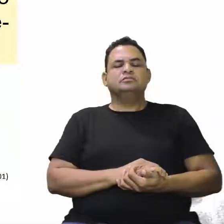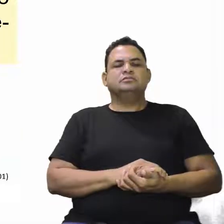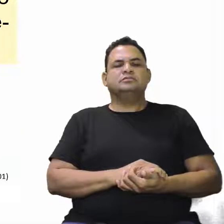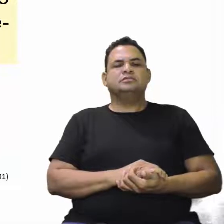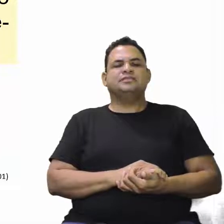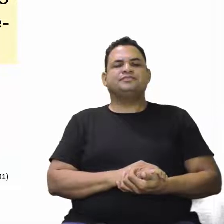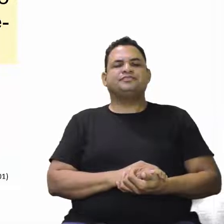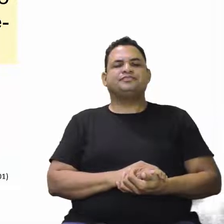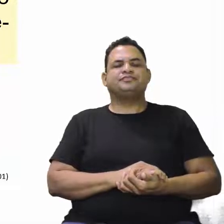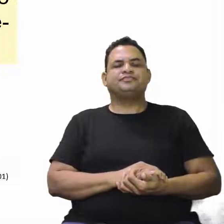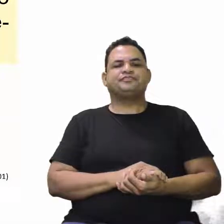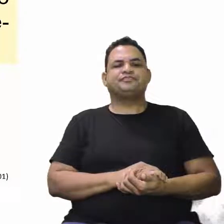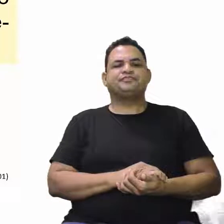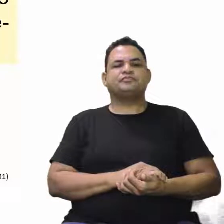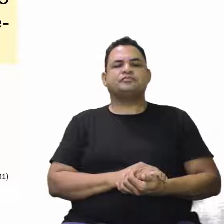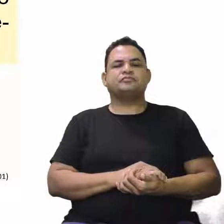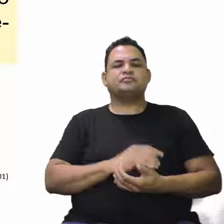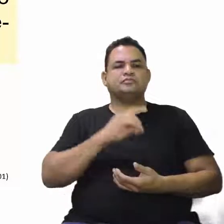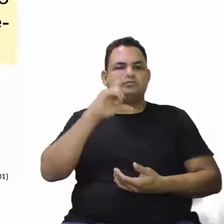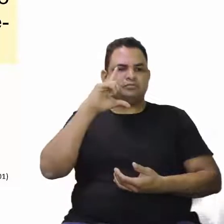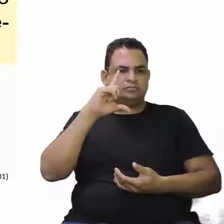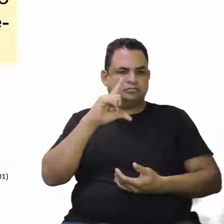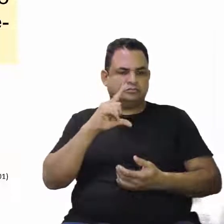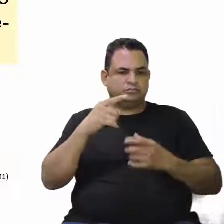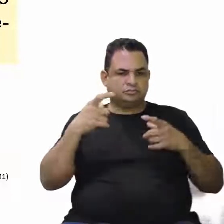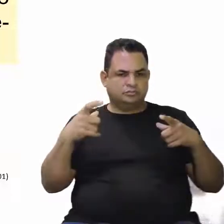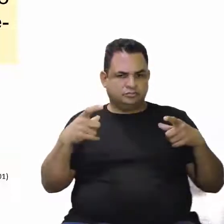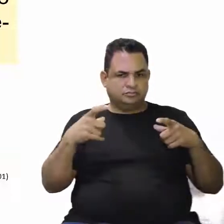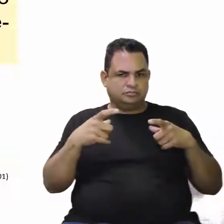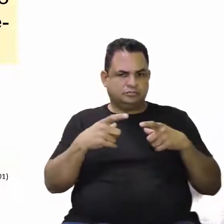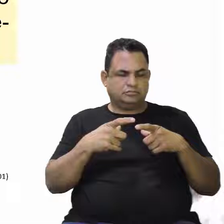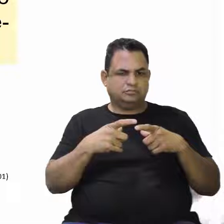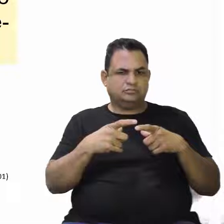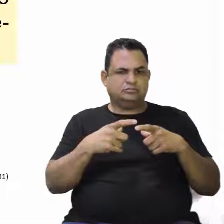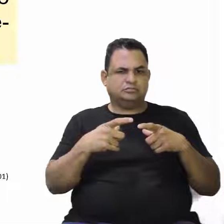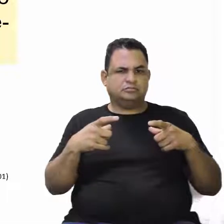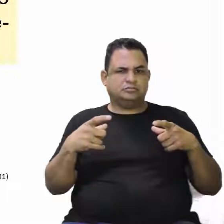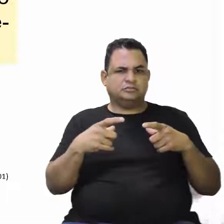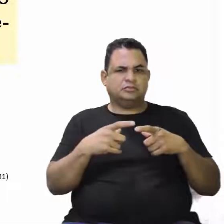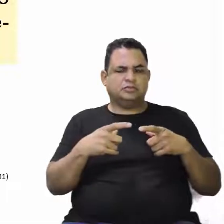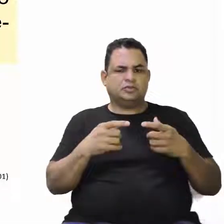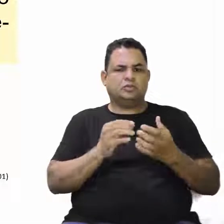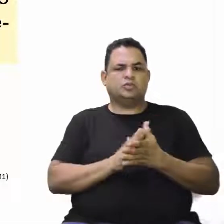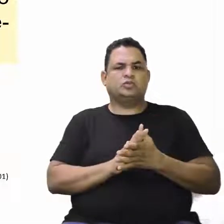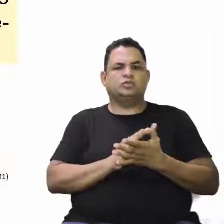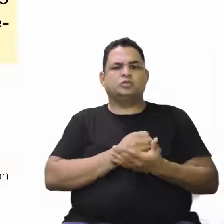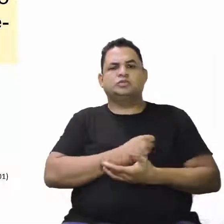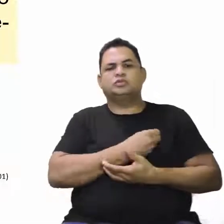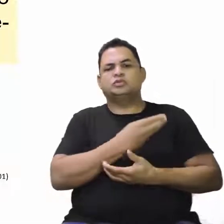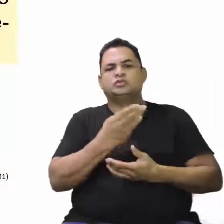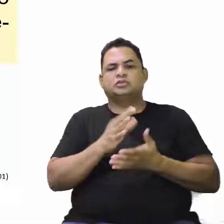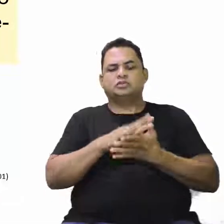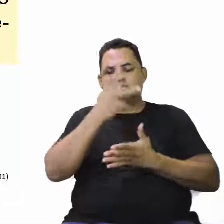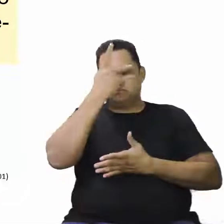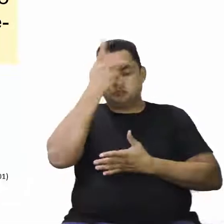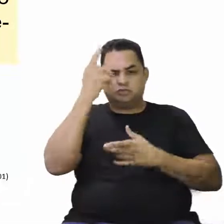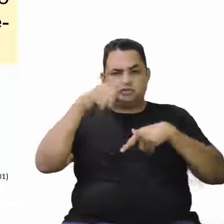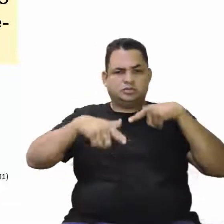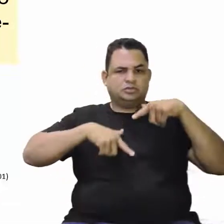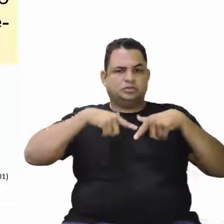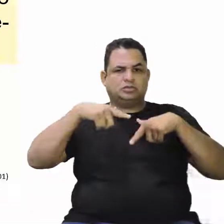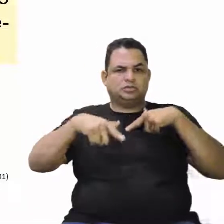Galera, então, olha só, diminuiu, né, essa questão do setor primário, do contingente de pessoas